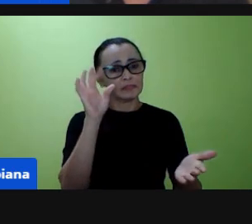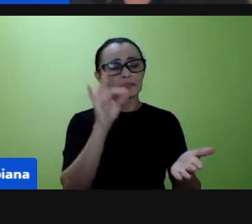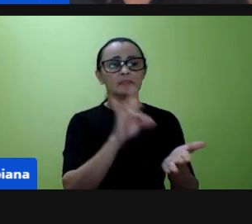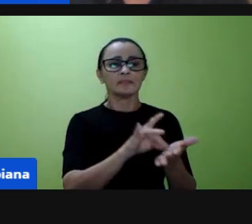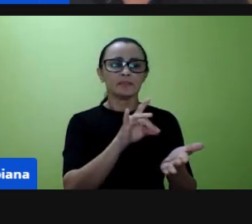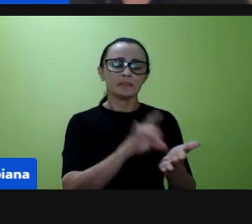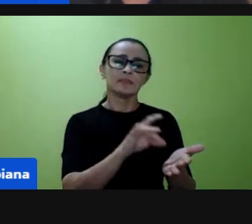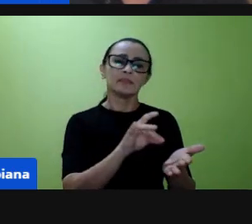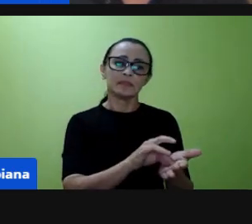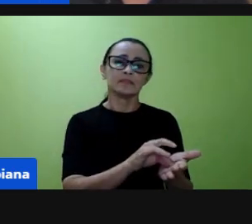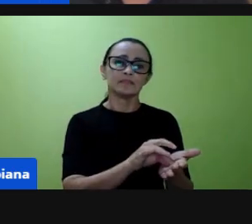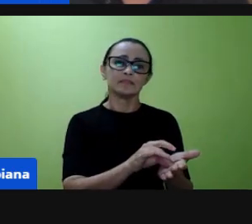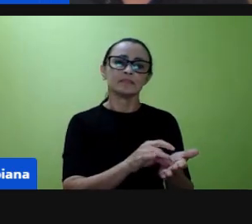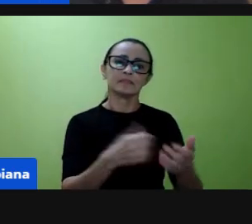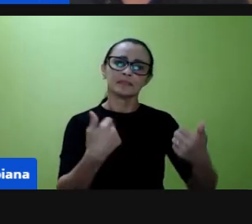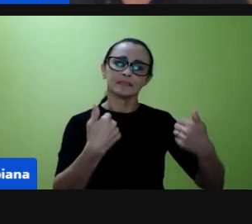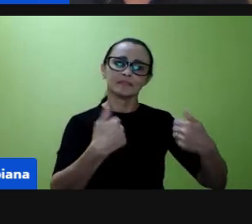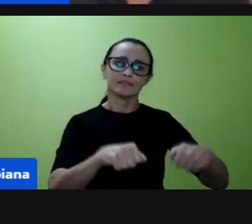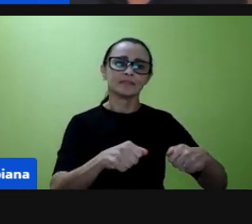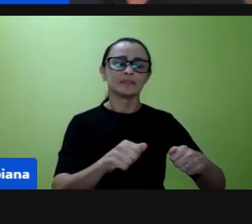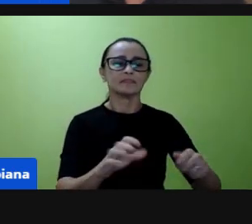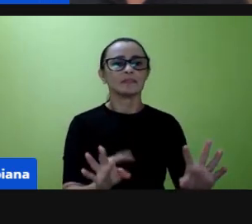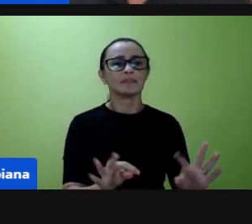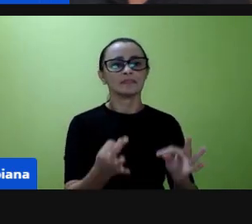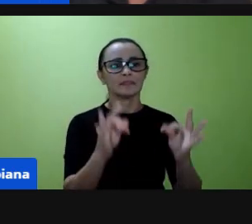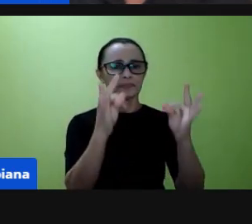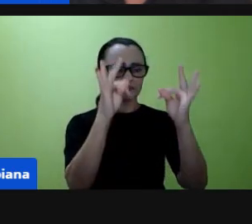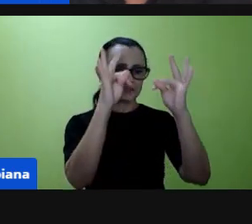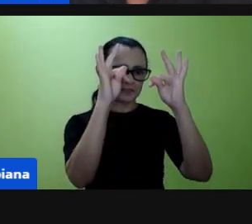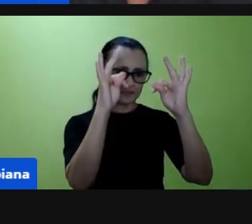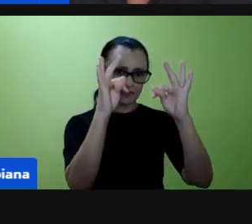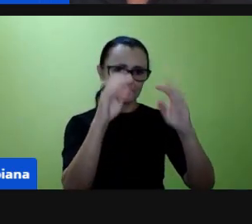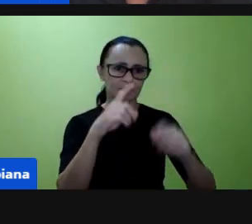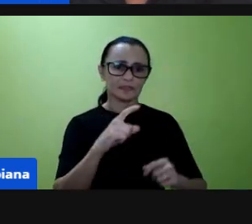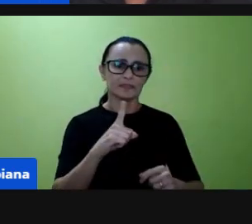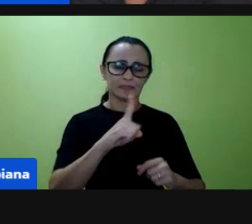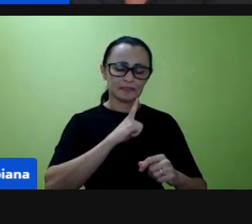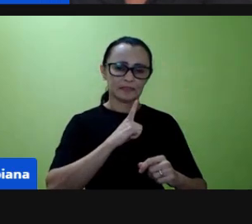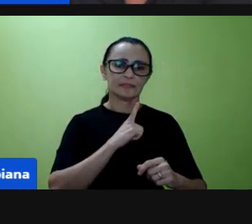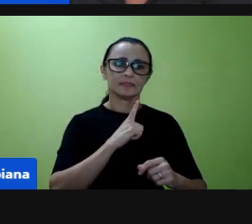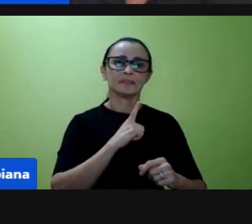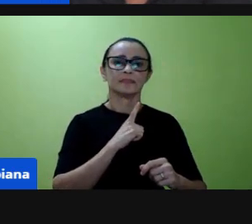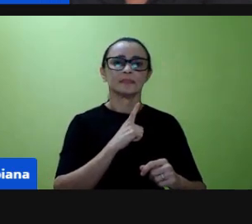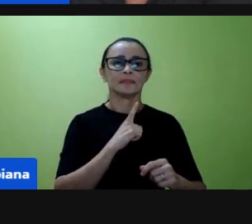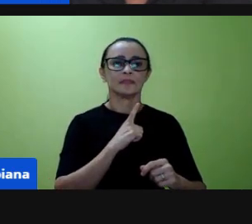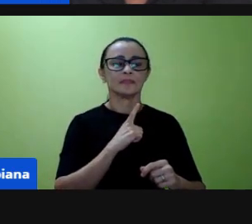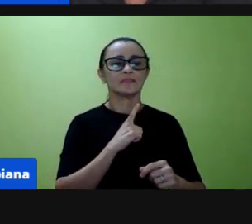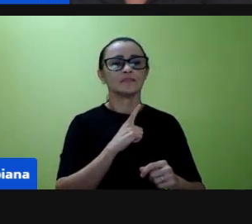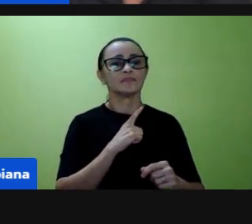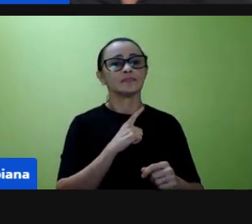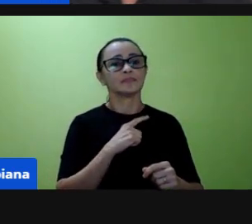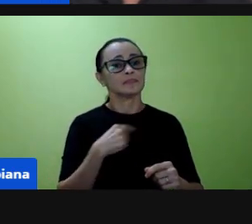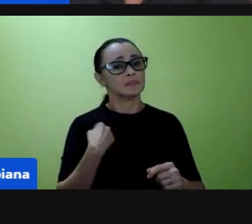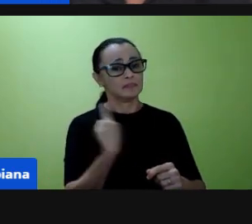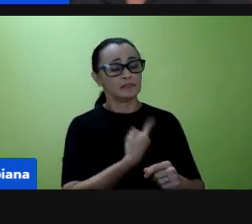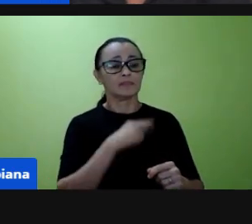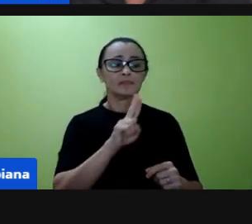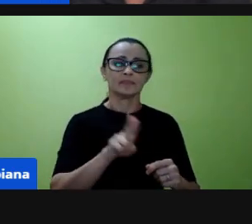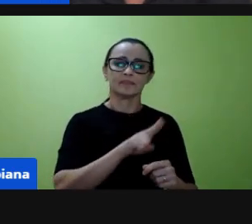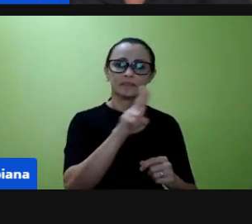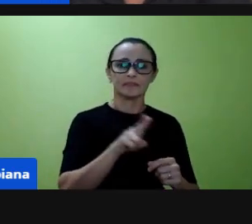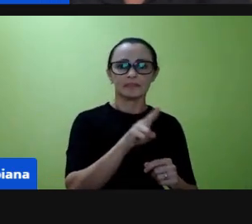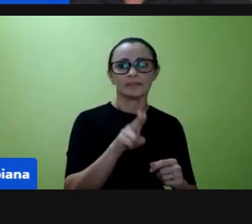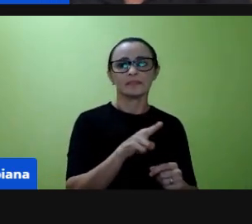de aula, que agora é a casa de todo mundo, né? E outra palavra que me ficou